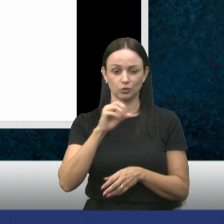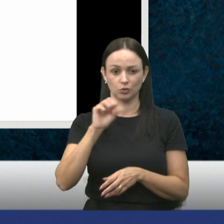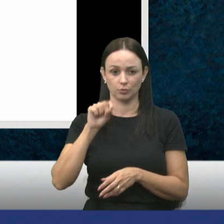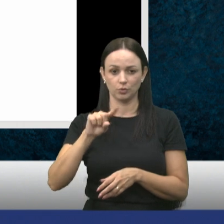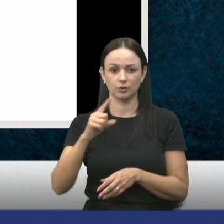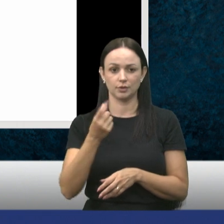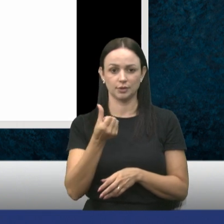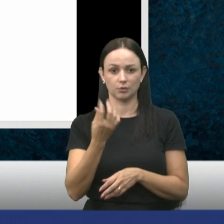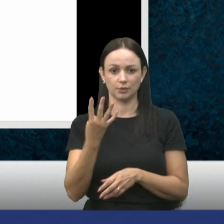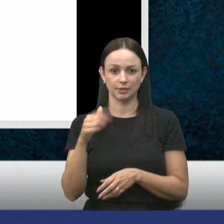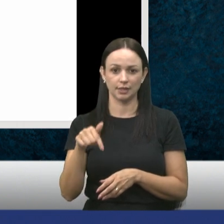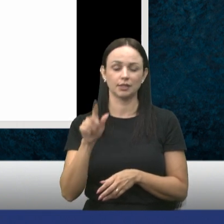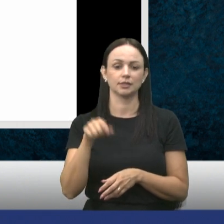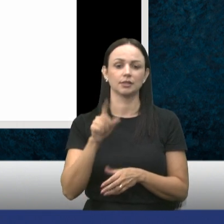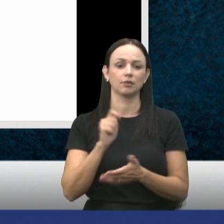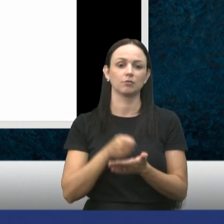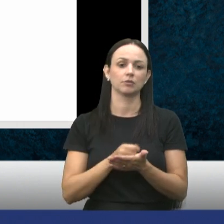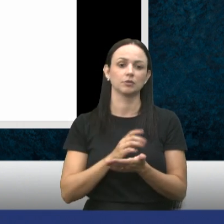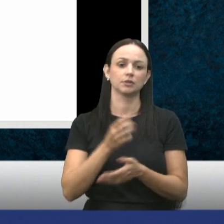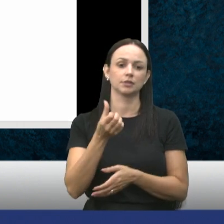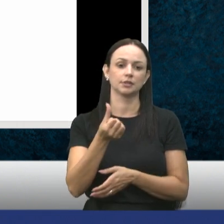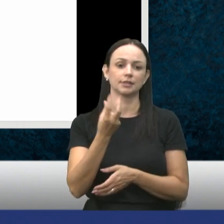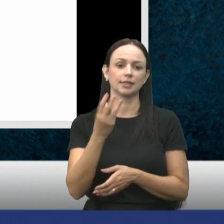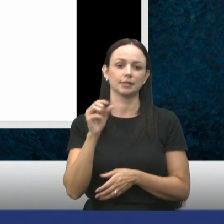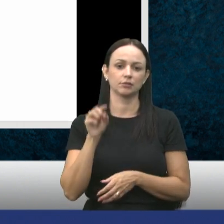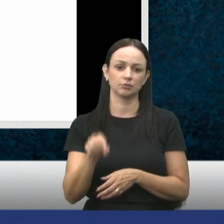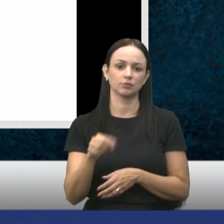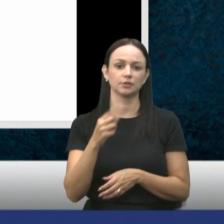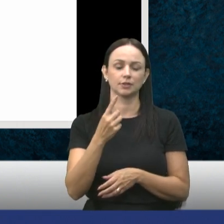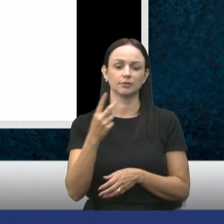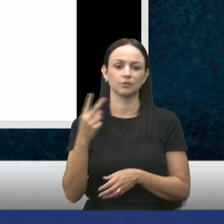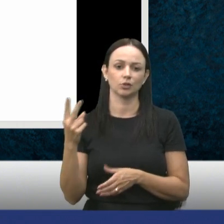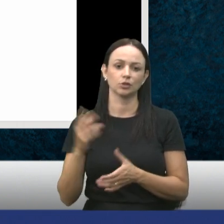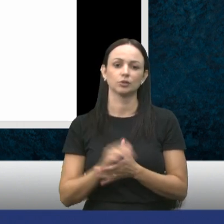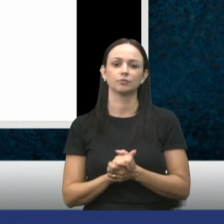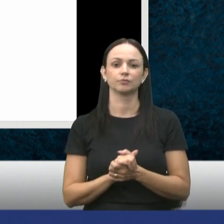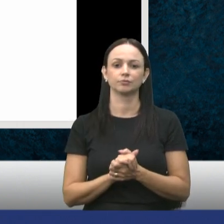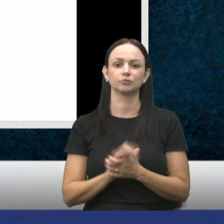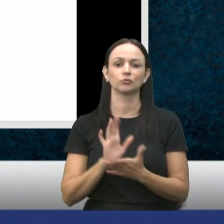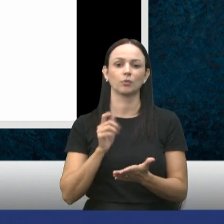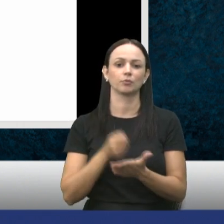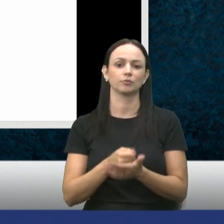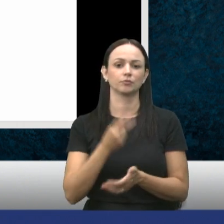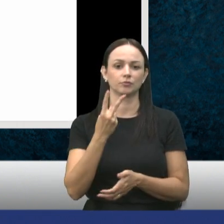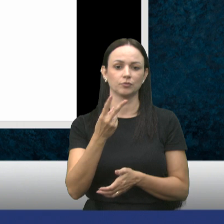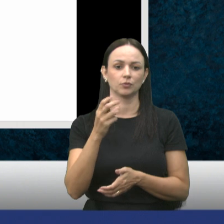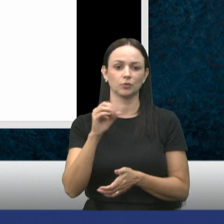208.647, resta pagar não processados 630.122, foram pagos